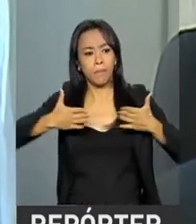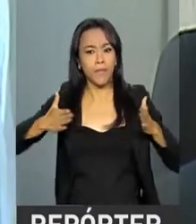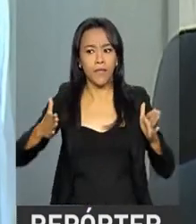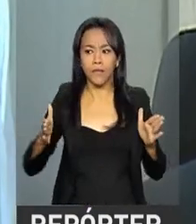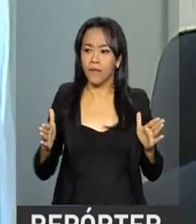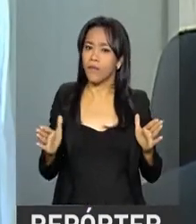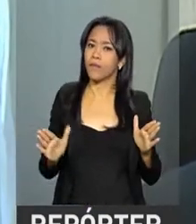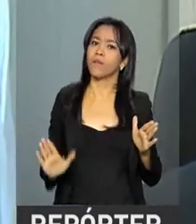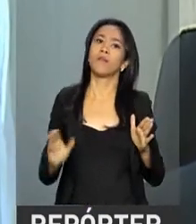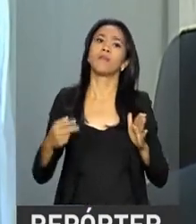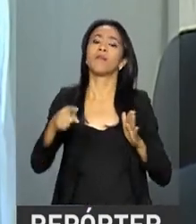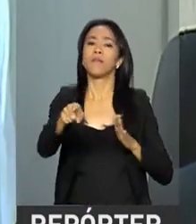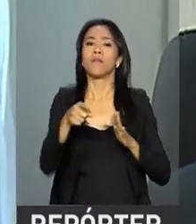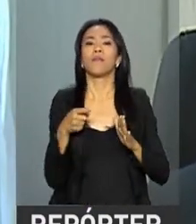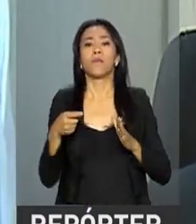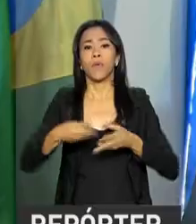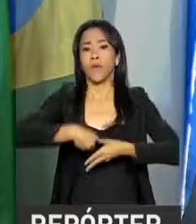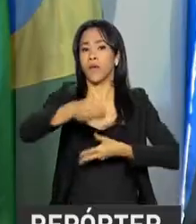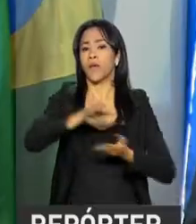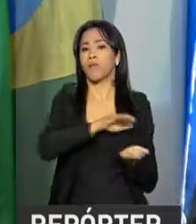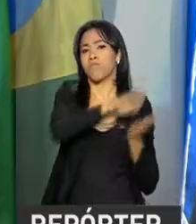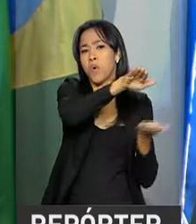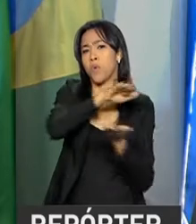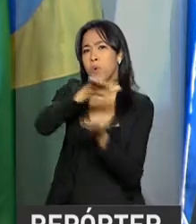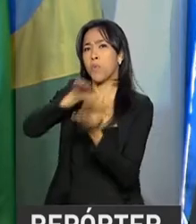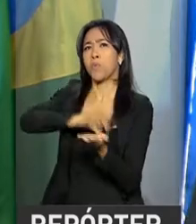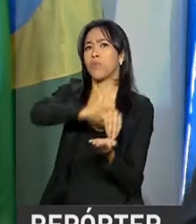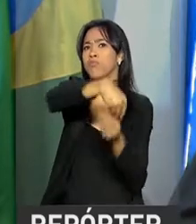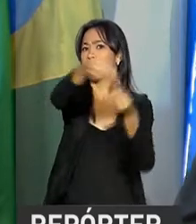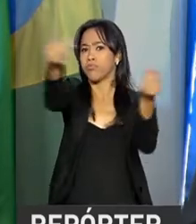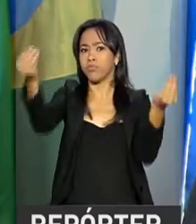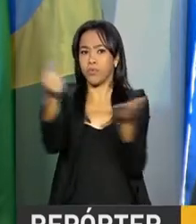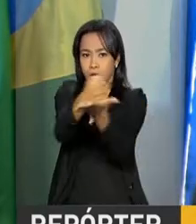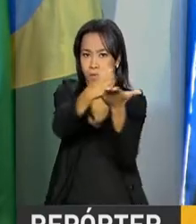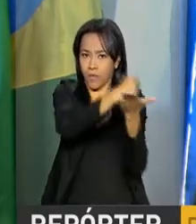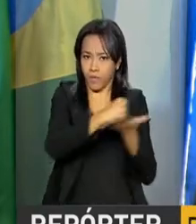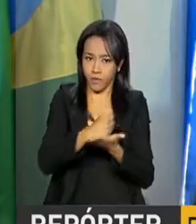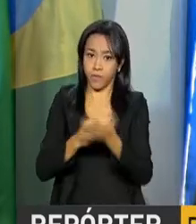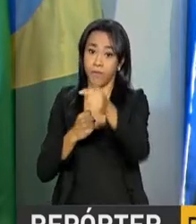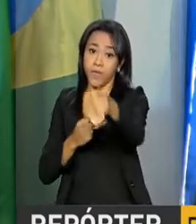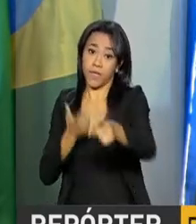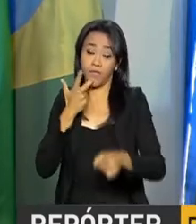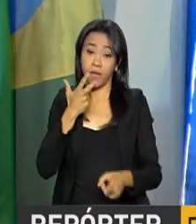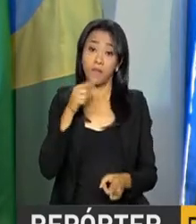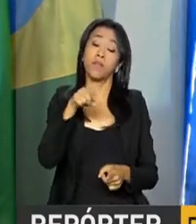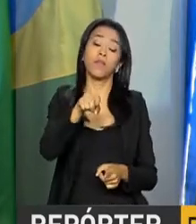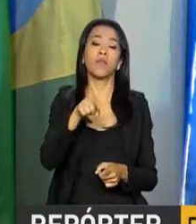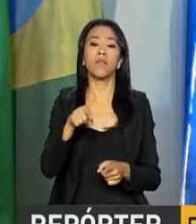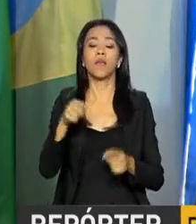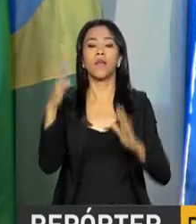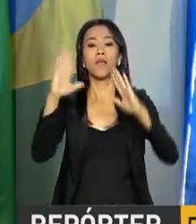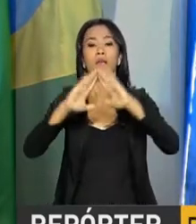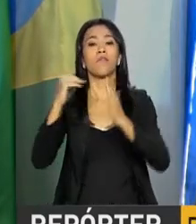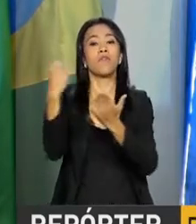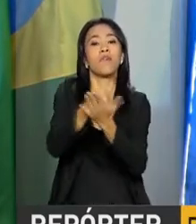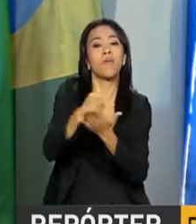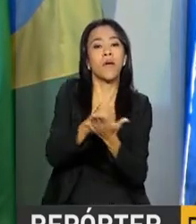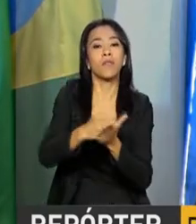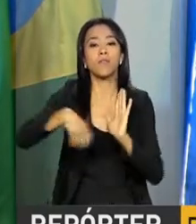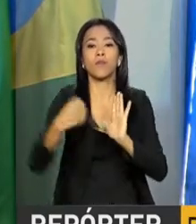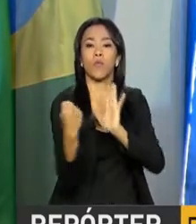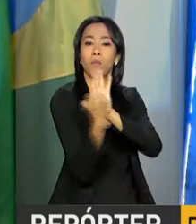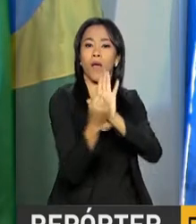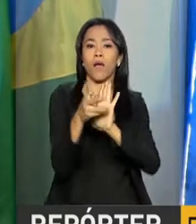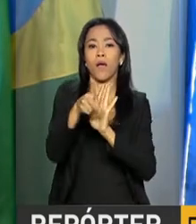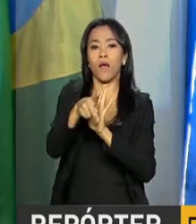assistência farmacêutica no país para popular é um programa que nos 3